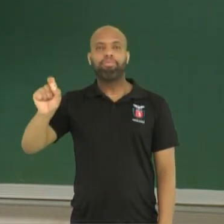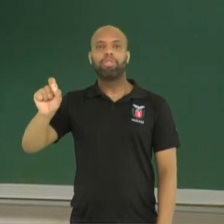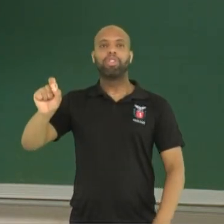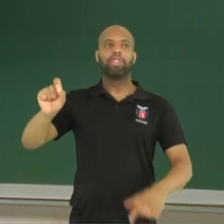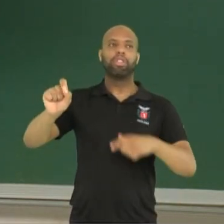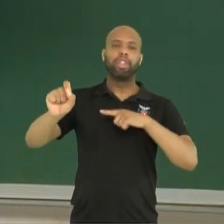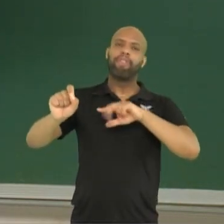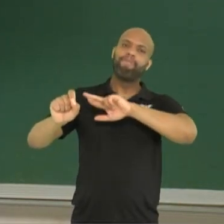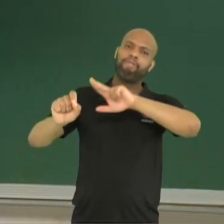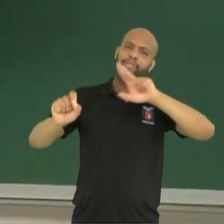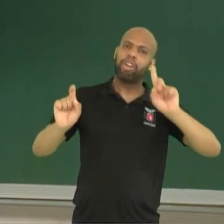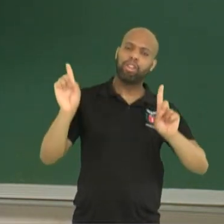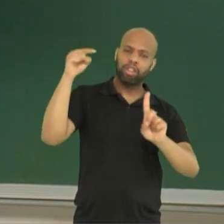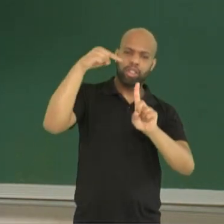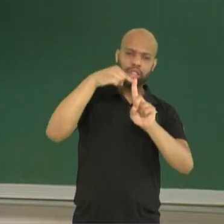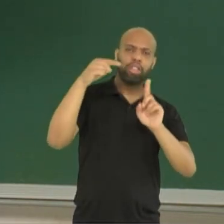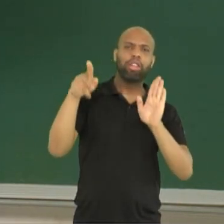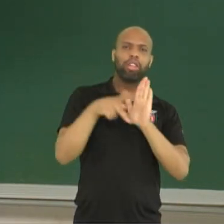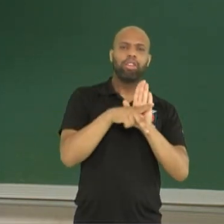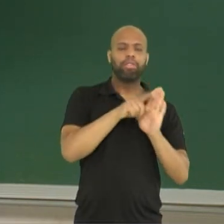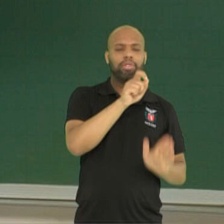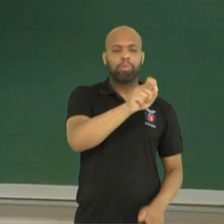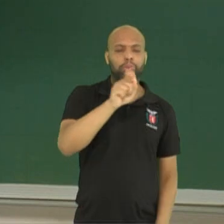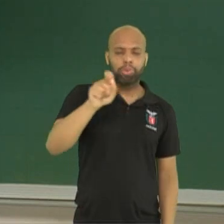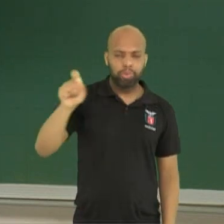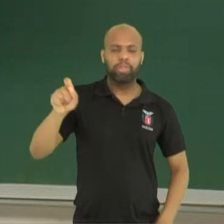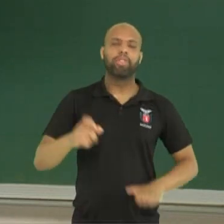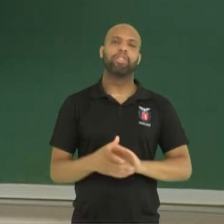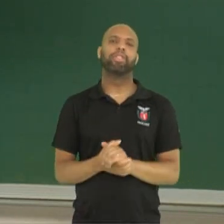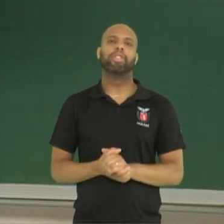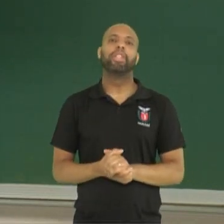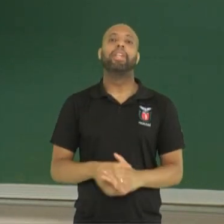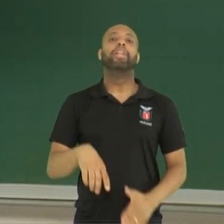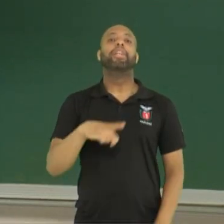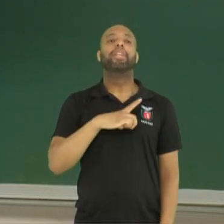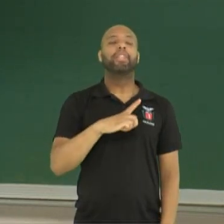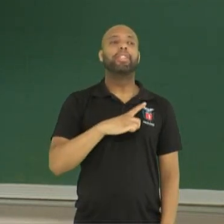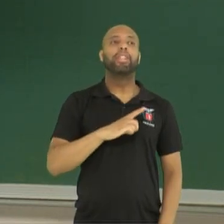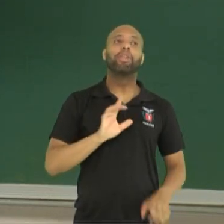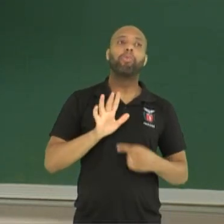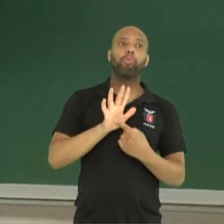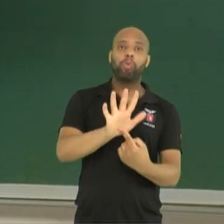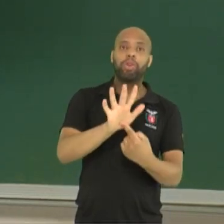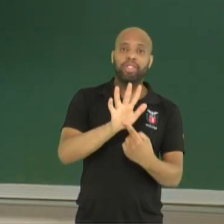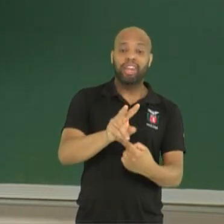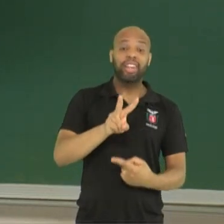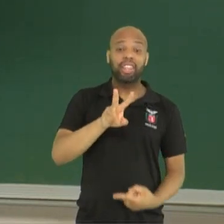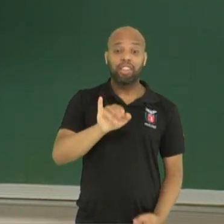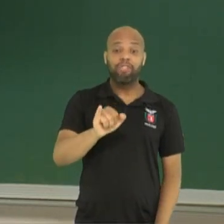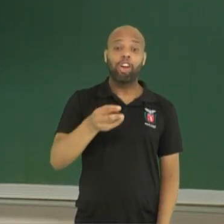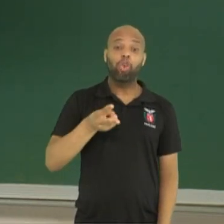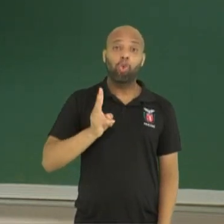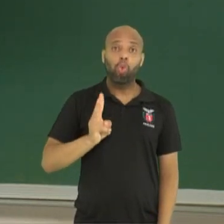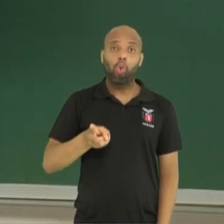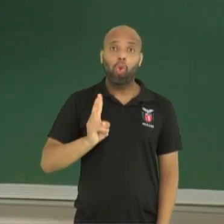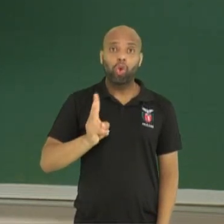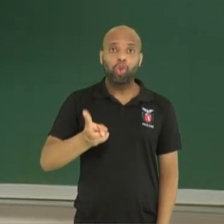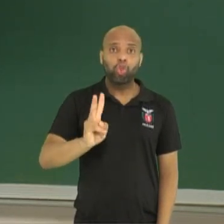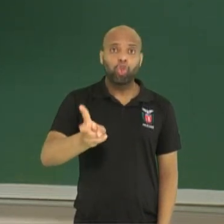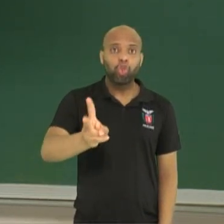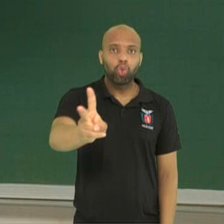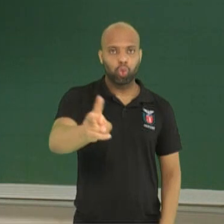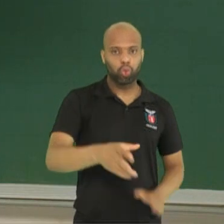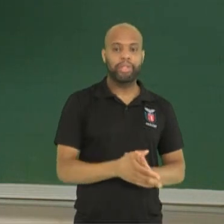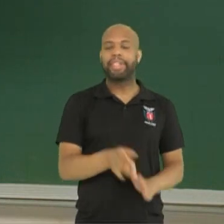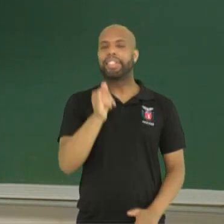temos muitas finalidades para as reticências, né? Uma delas é indicar uma continuidade. Então, eu não